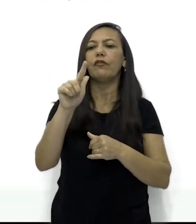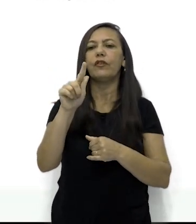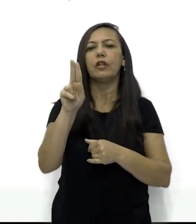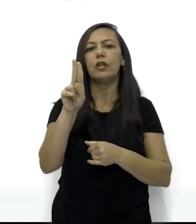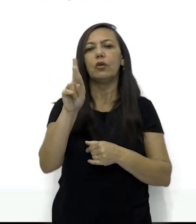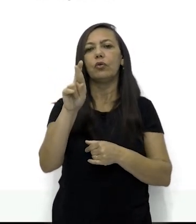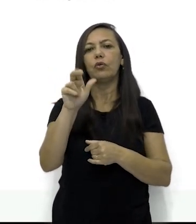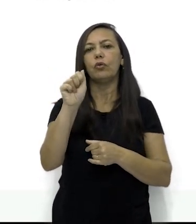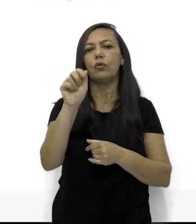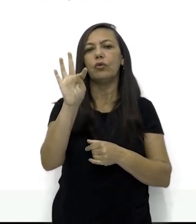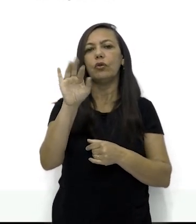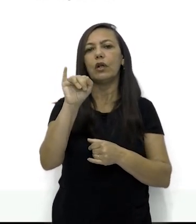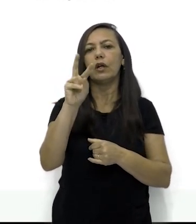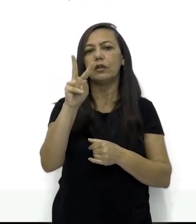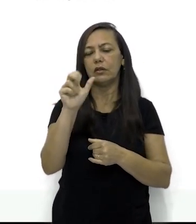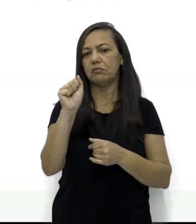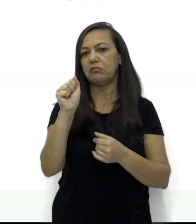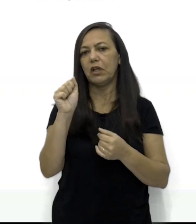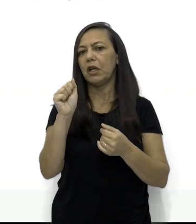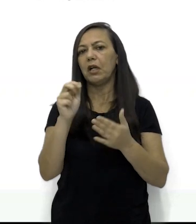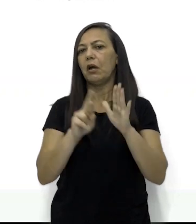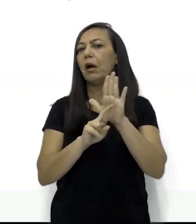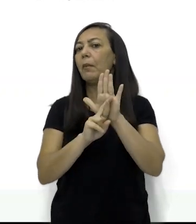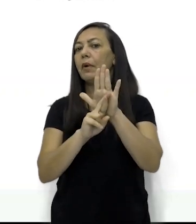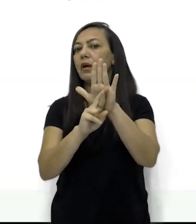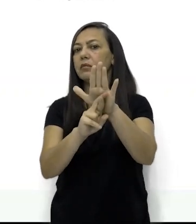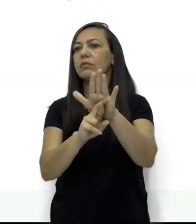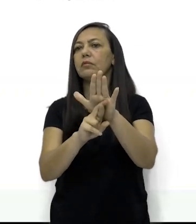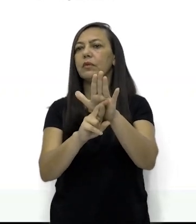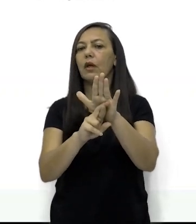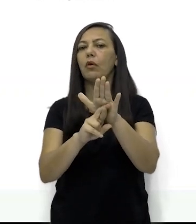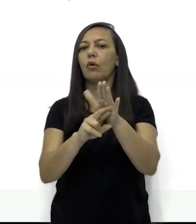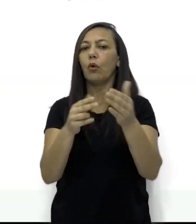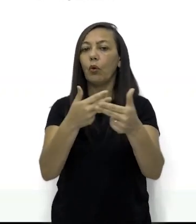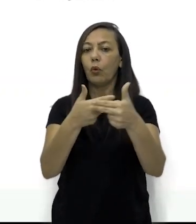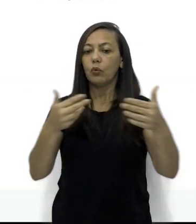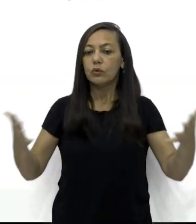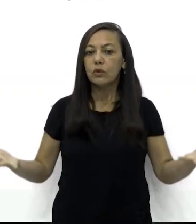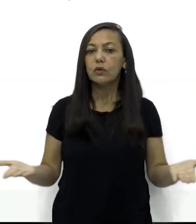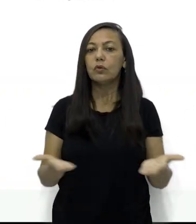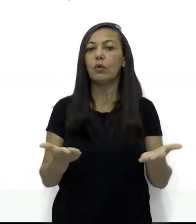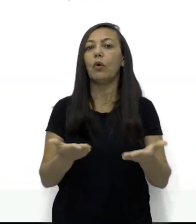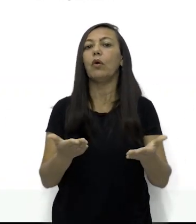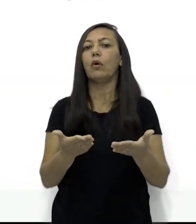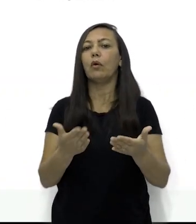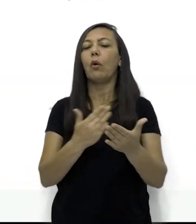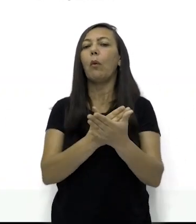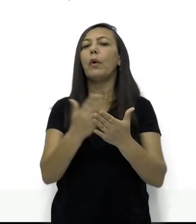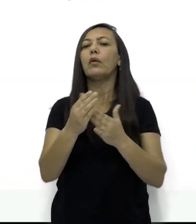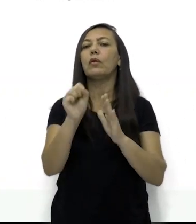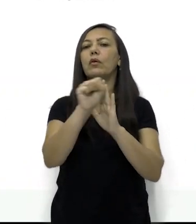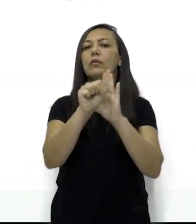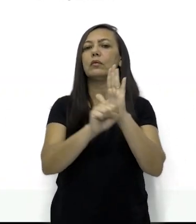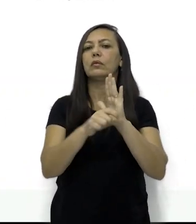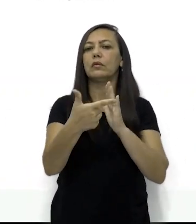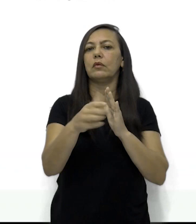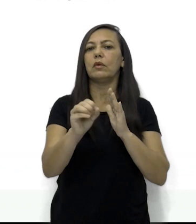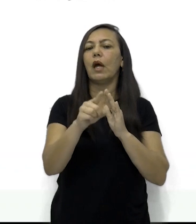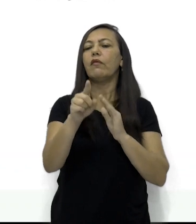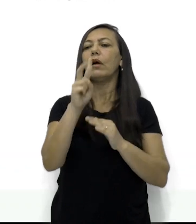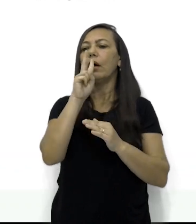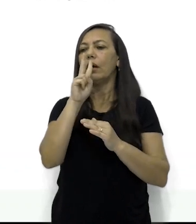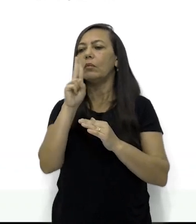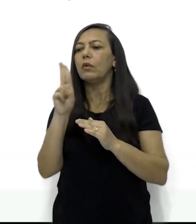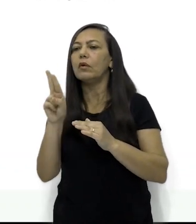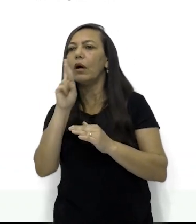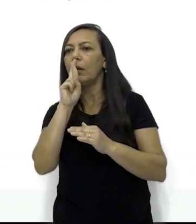natureza, objetos, pessoas e prédios. O modernismo surgiu no início do século XX. Então, vocês vão lá e